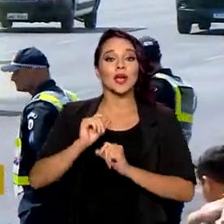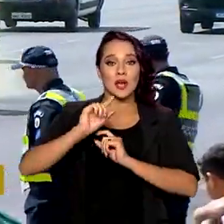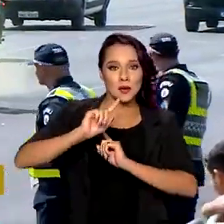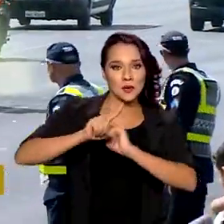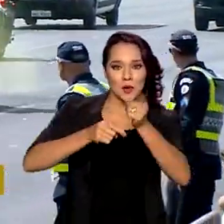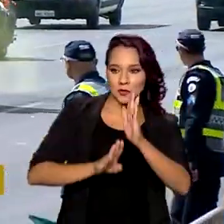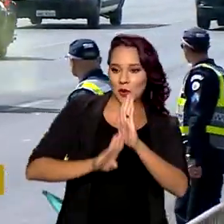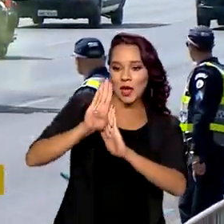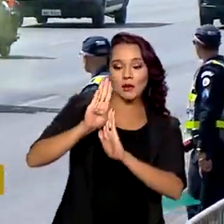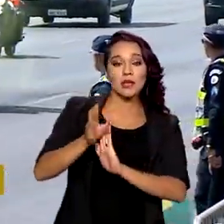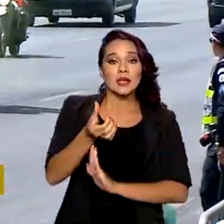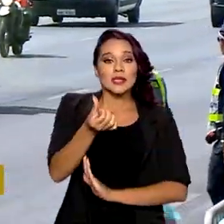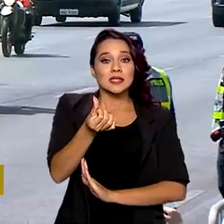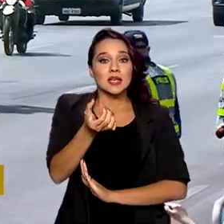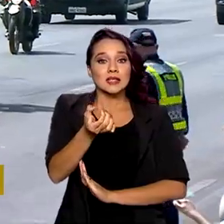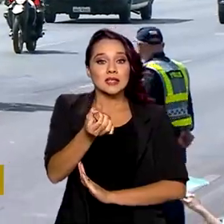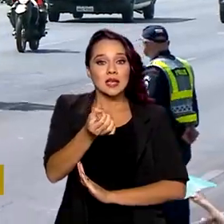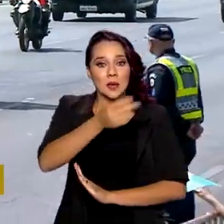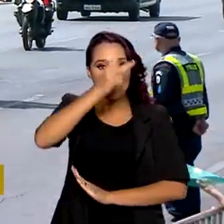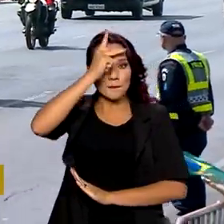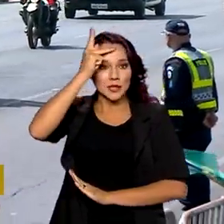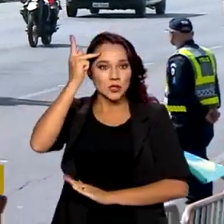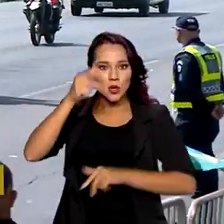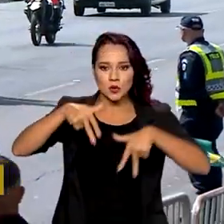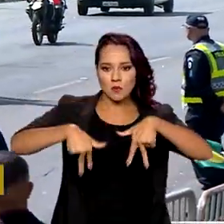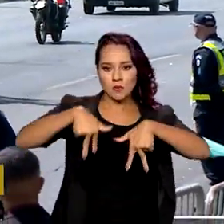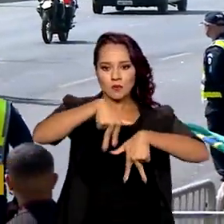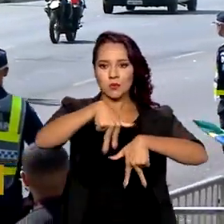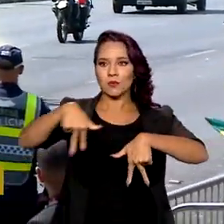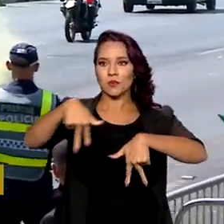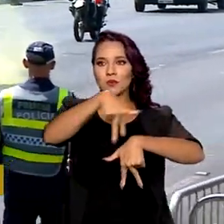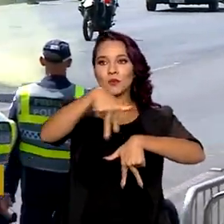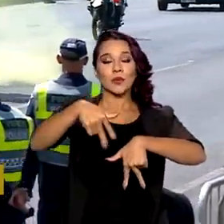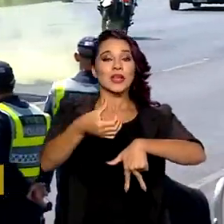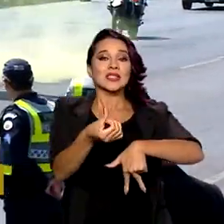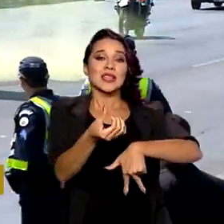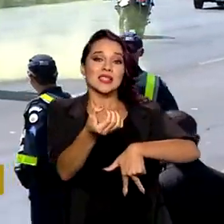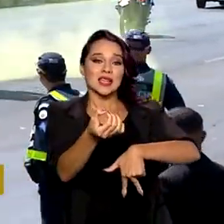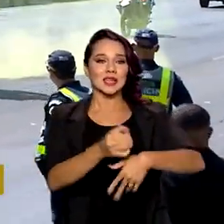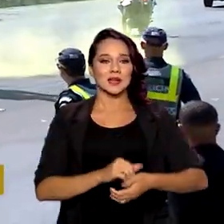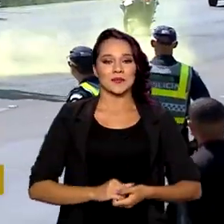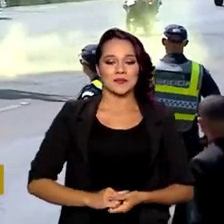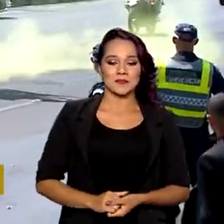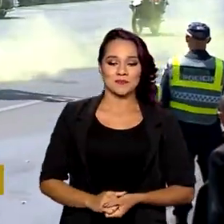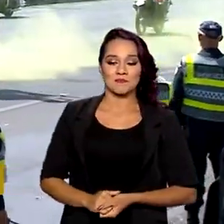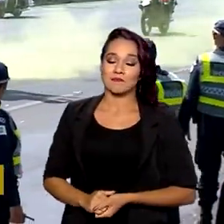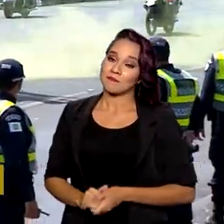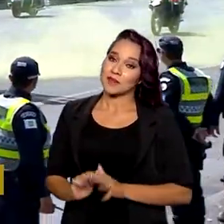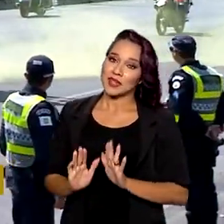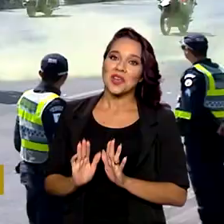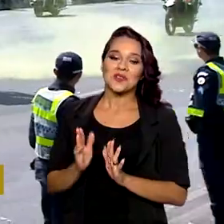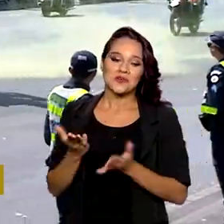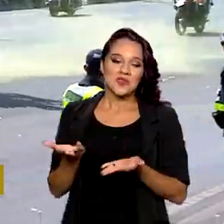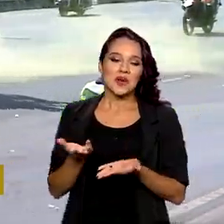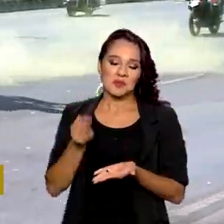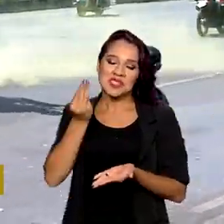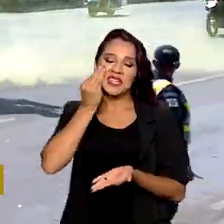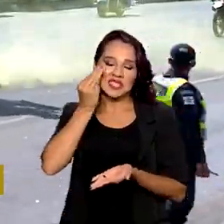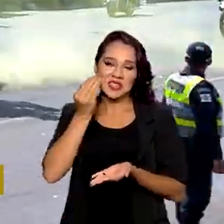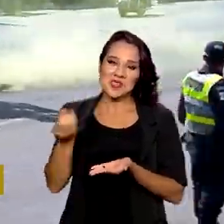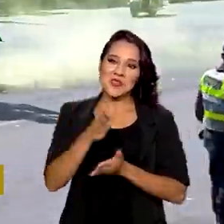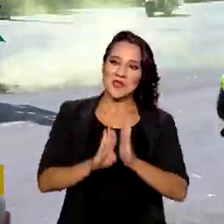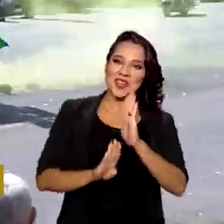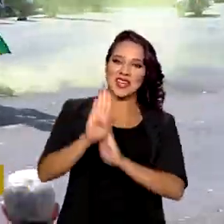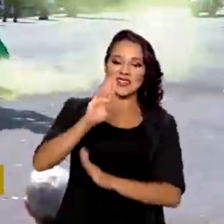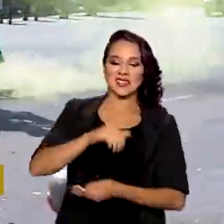próximo recorde é que são de 60 militares. Para esse ano o efetivo é um pouco menor, empresa júnior, né, de engenharia, mas eles estão buscando esse novo